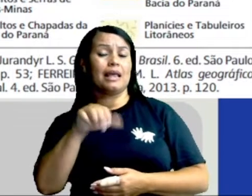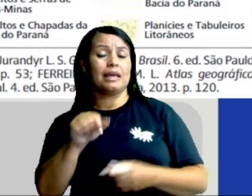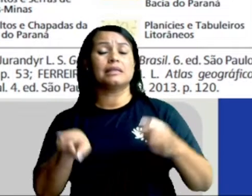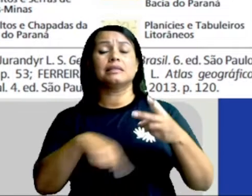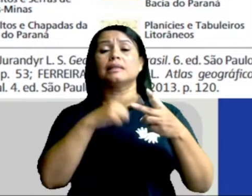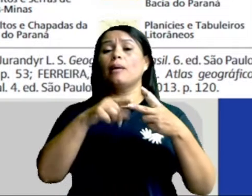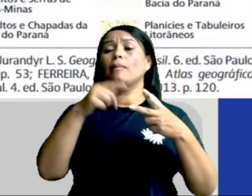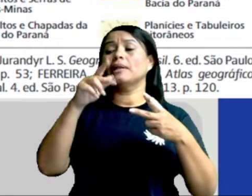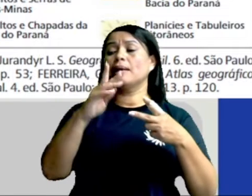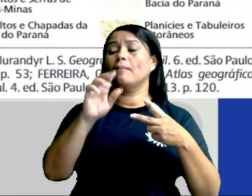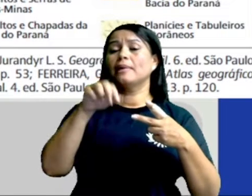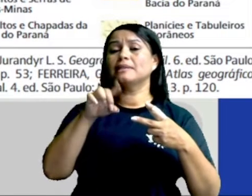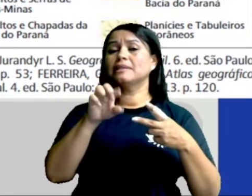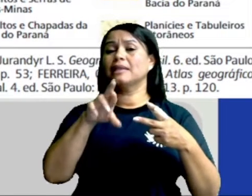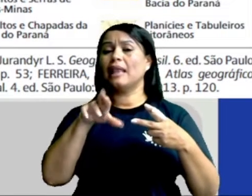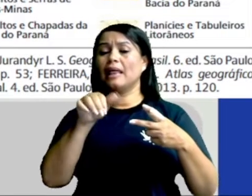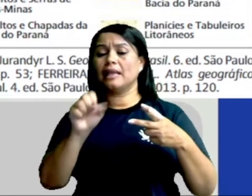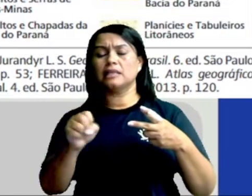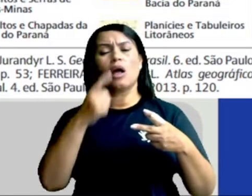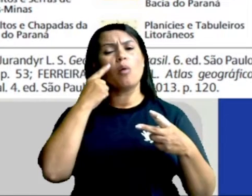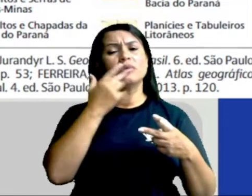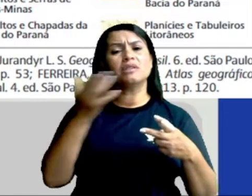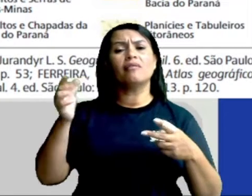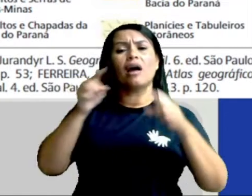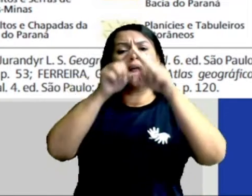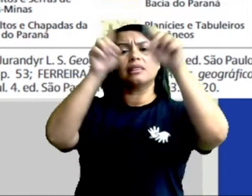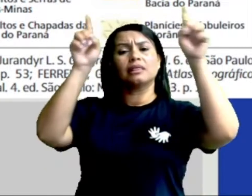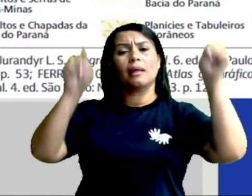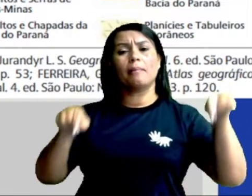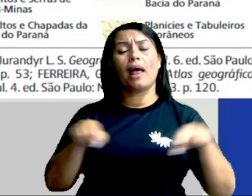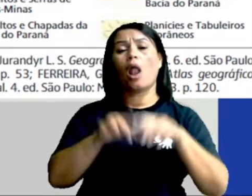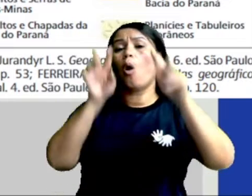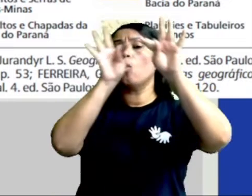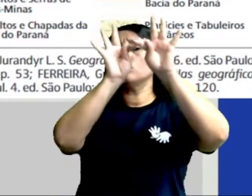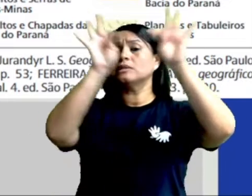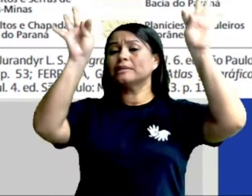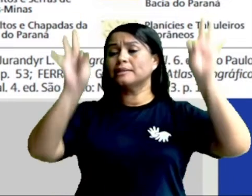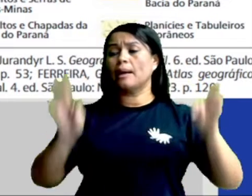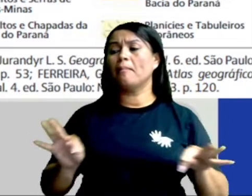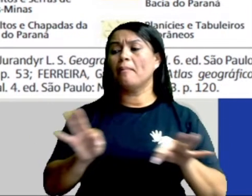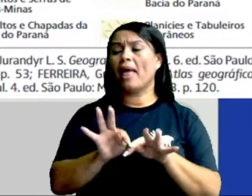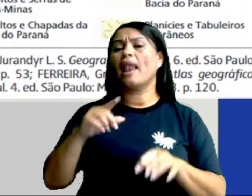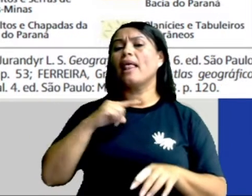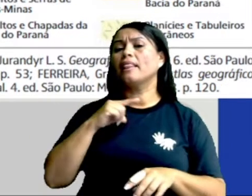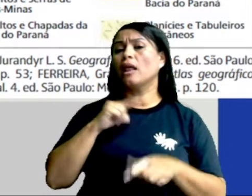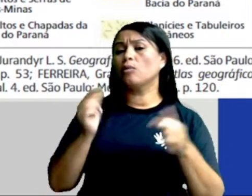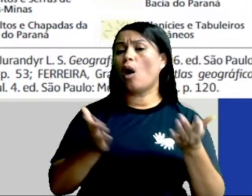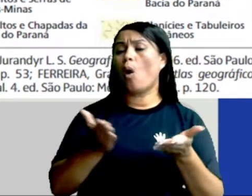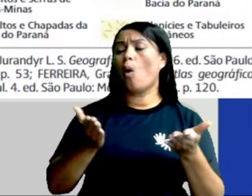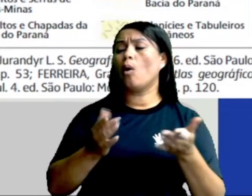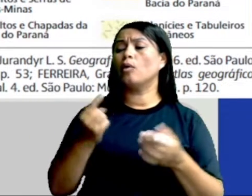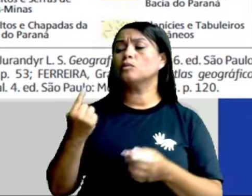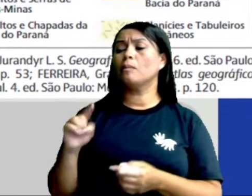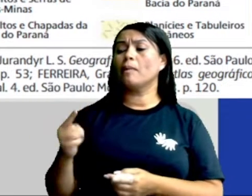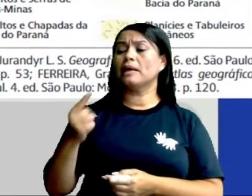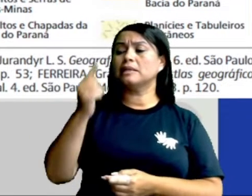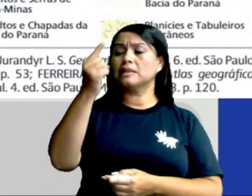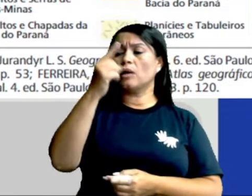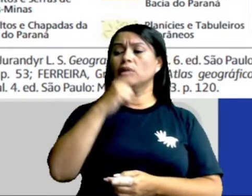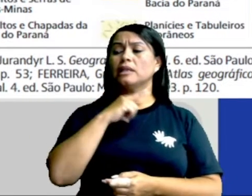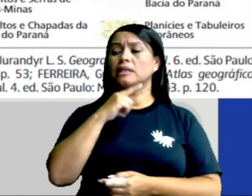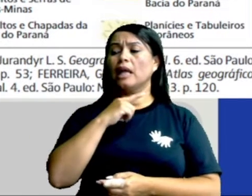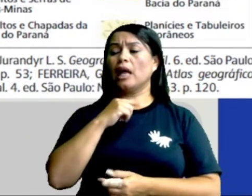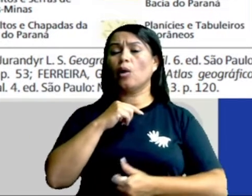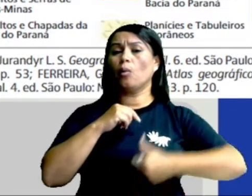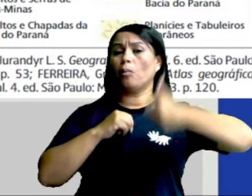Então, nessa tabela a gente vai ver aqui, ó, os picos mais altos do território brasileiro, tá? O Pico da Neblina aí